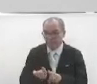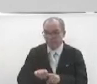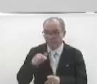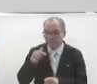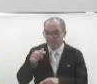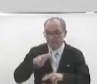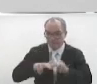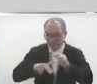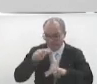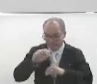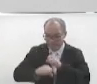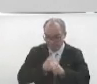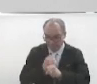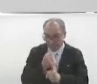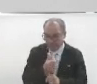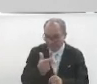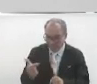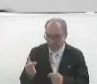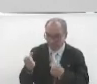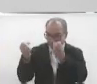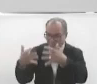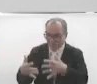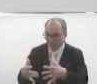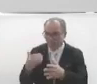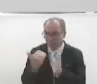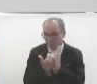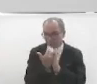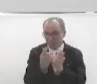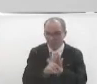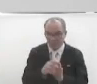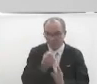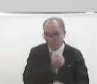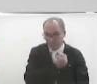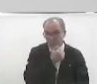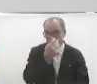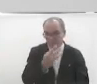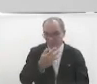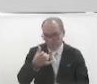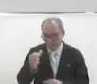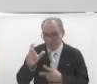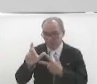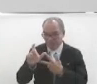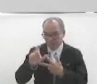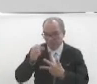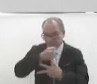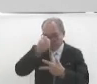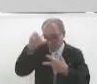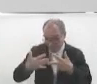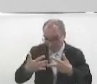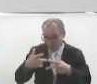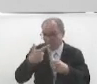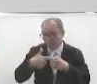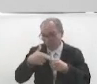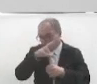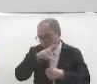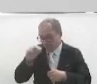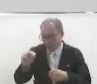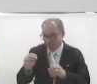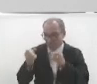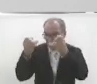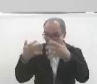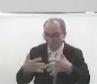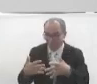de 7 de junho de 2022 referência projeto 36 de autoria do Poder Executivo Municipal que